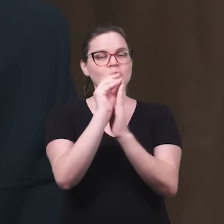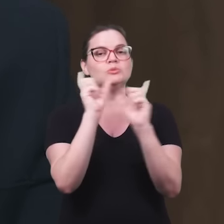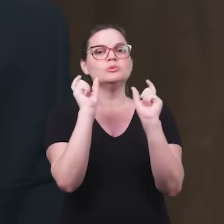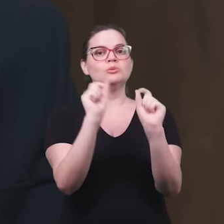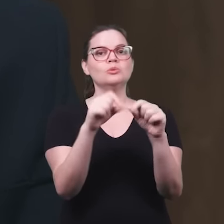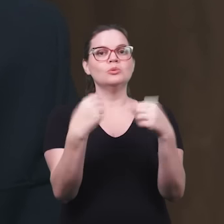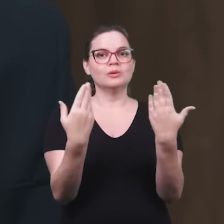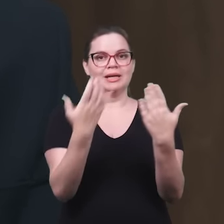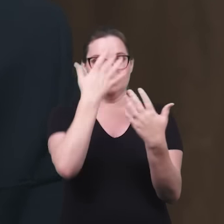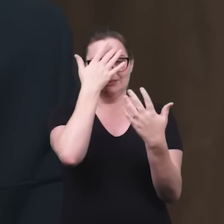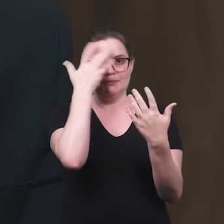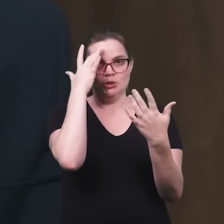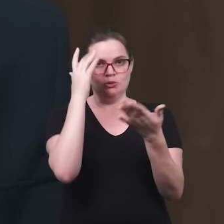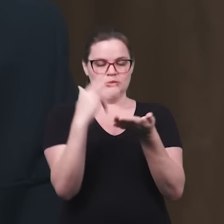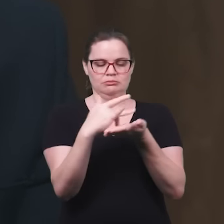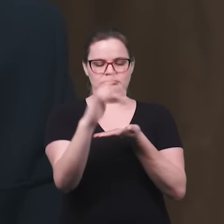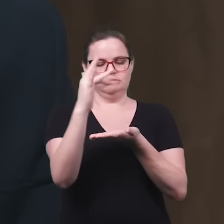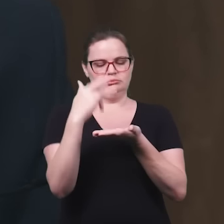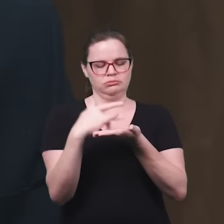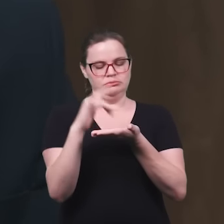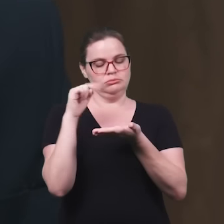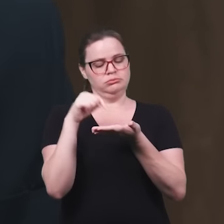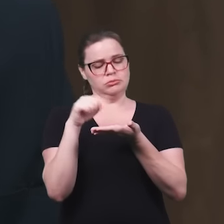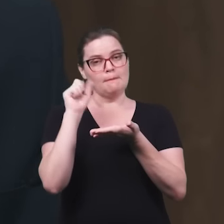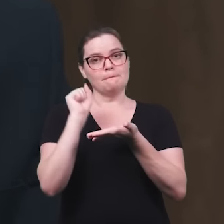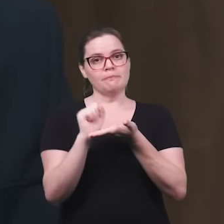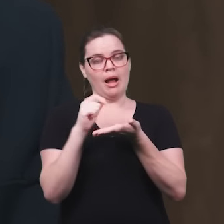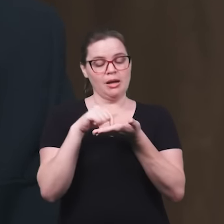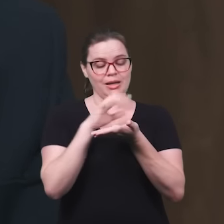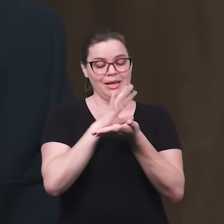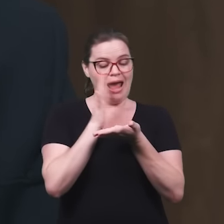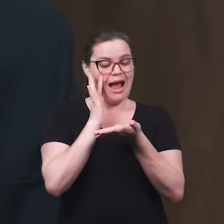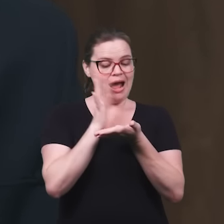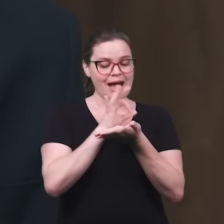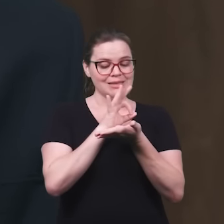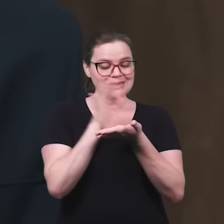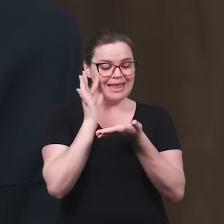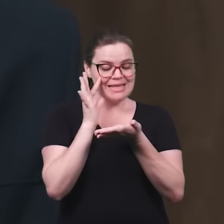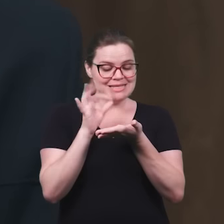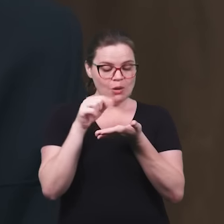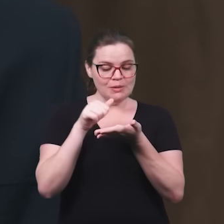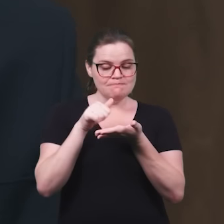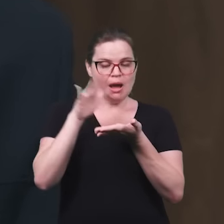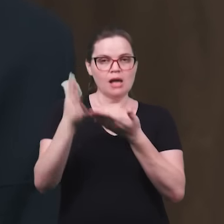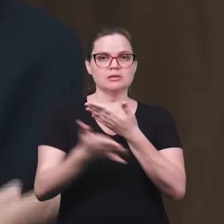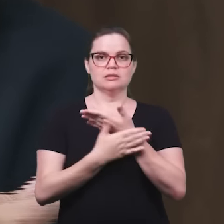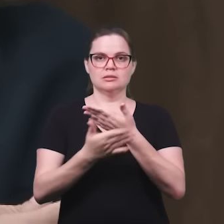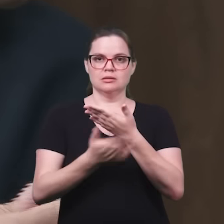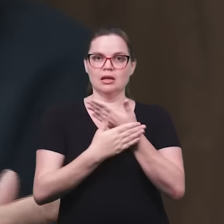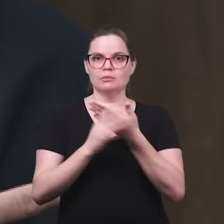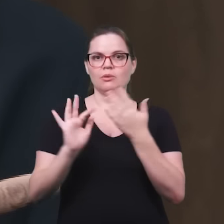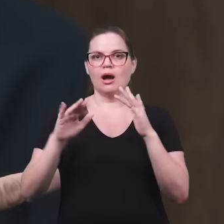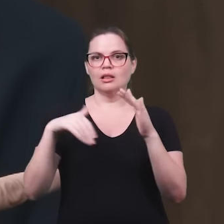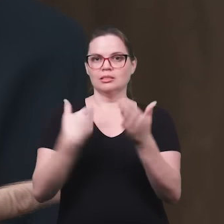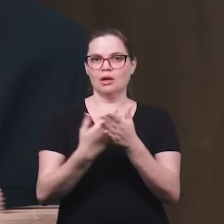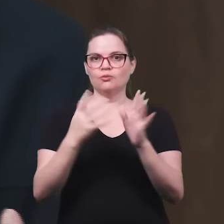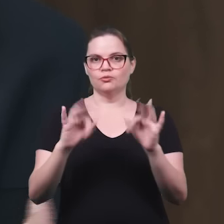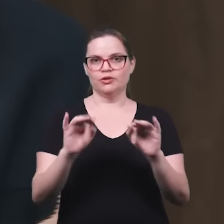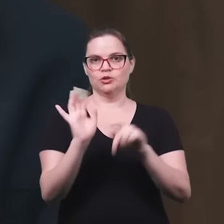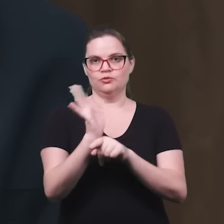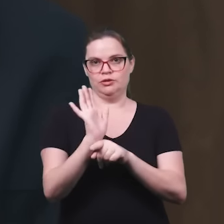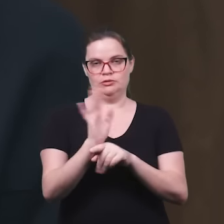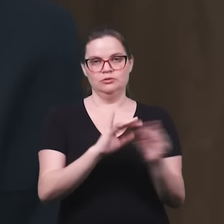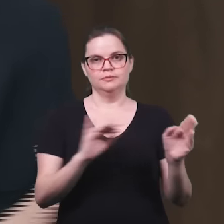as pessoas que receberam esse conteúdo o maior tempo possível ali. Por isso até a